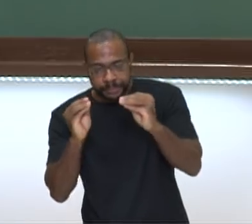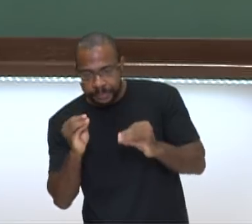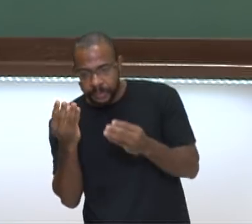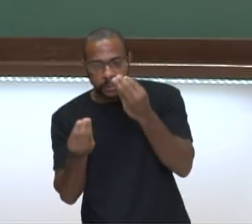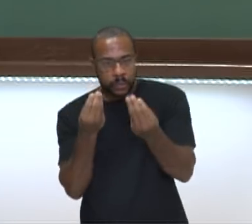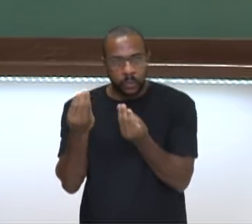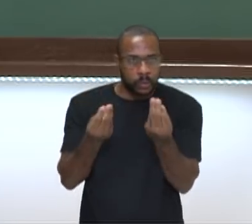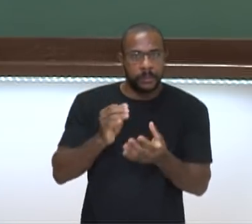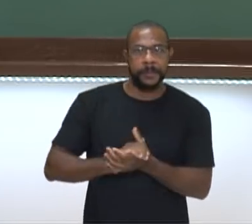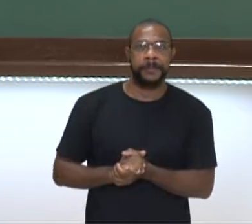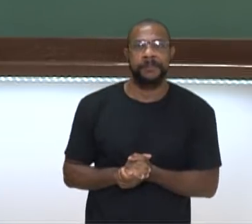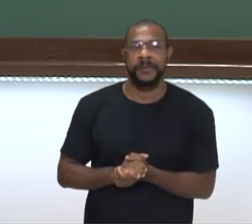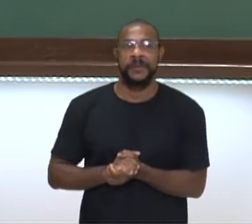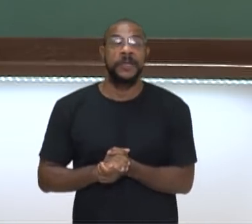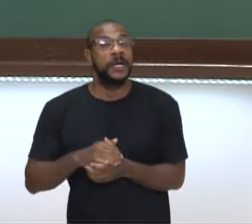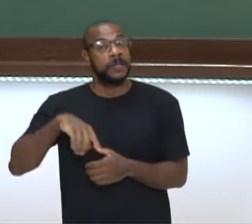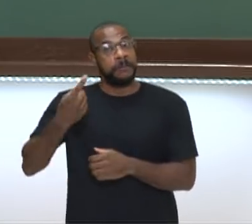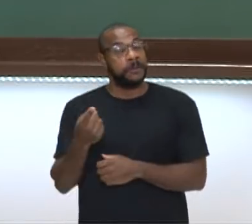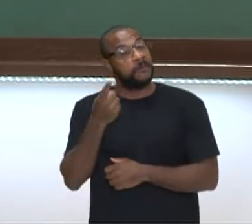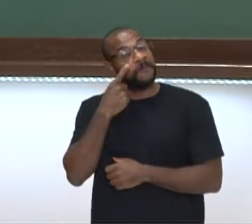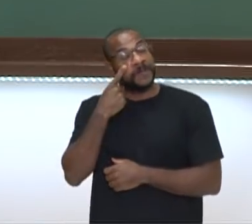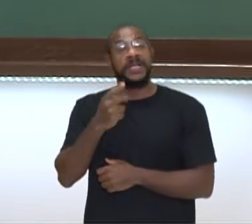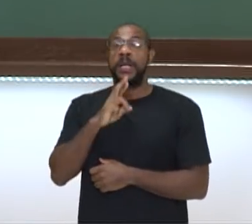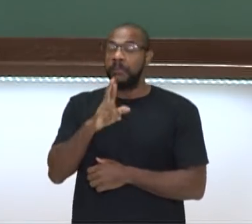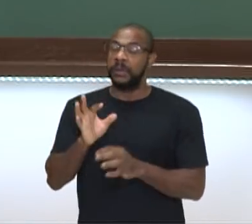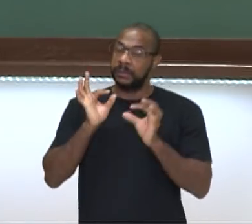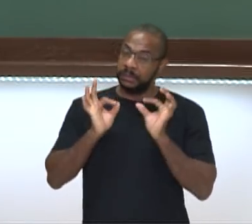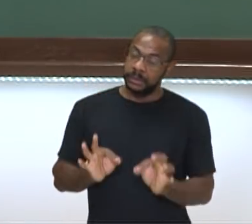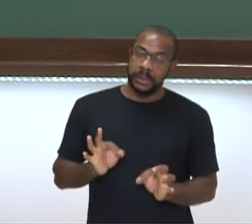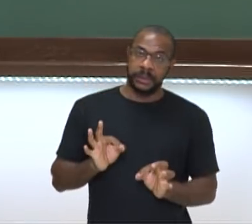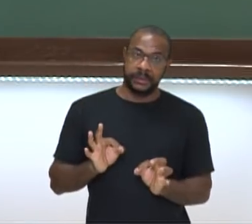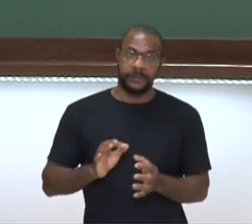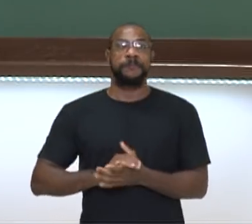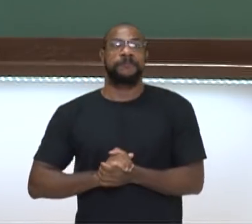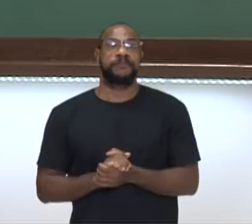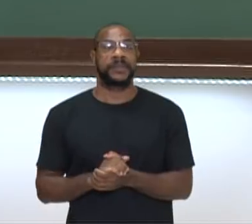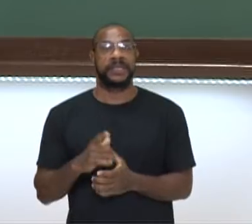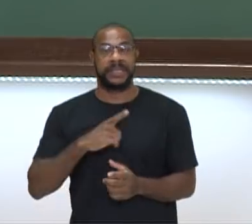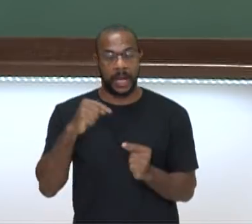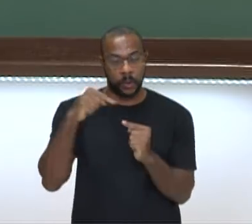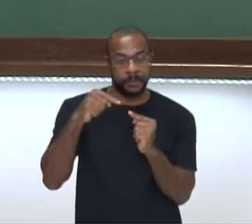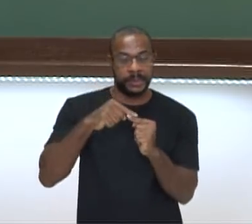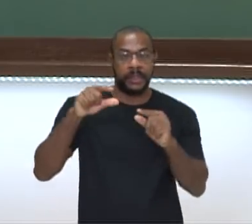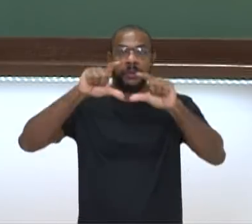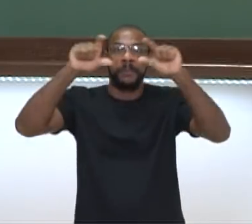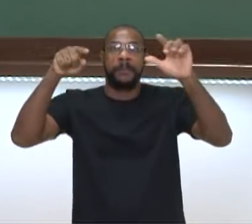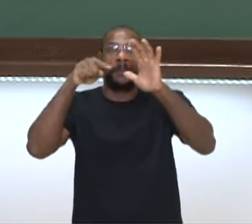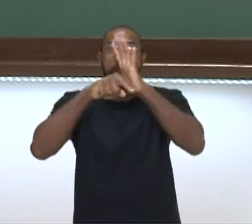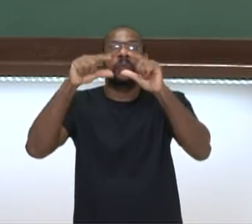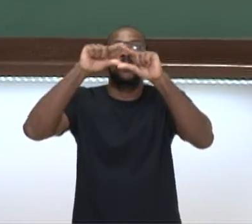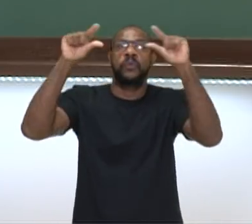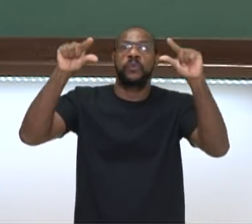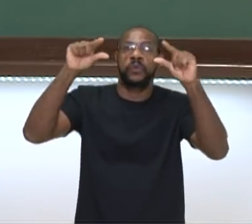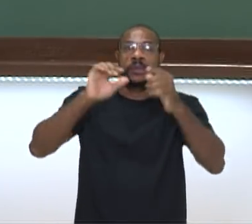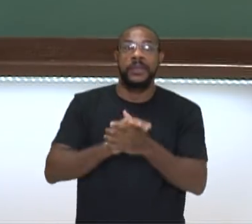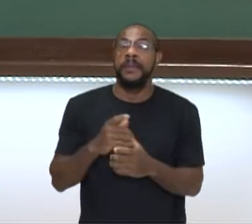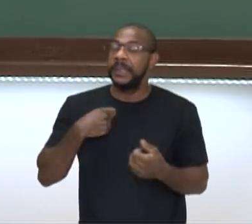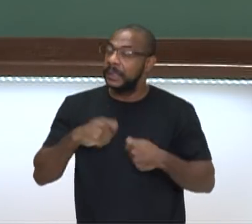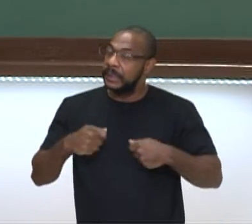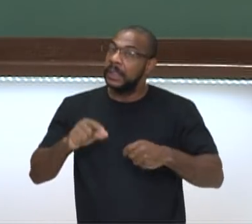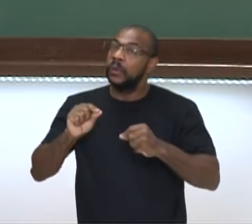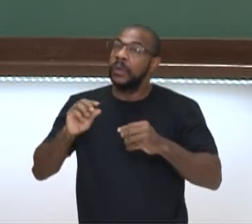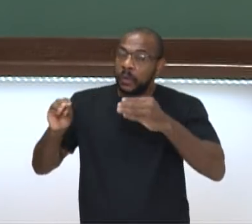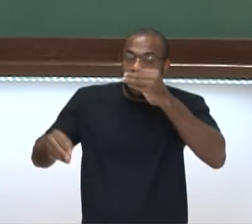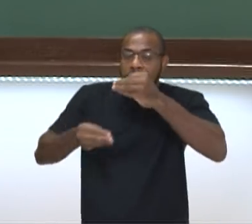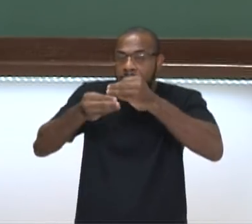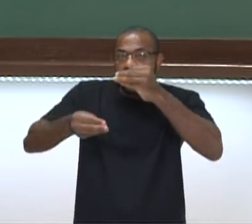que a gente obteve é a resposta em relação à pergunta. Porque às vezes você tem uma resposta, mas tem que complementar para